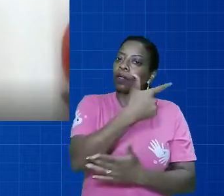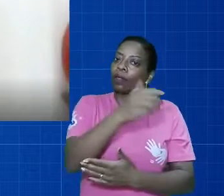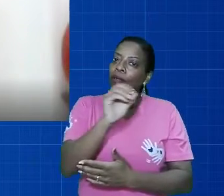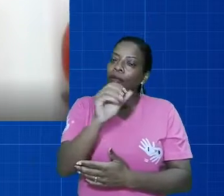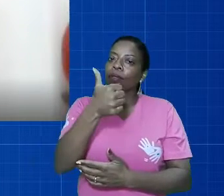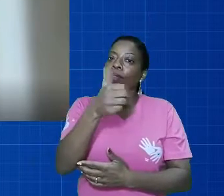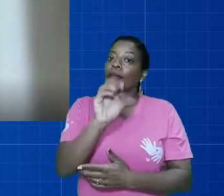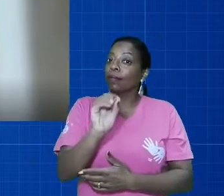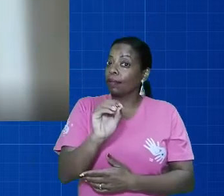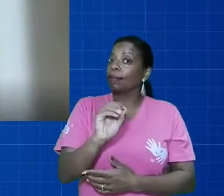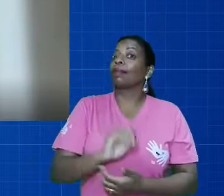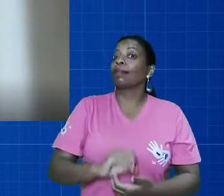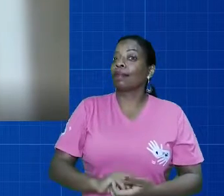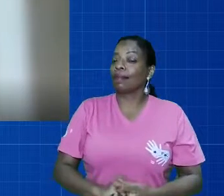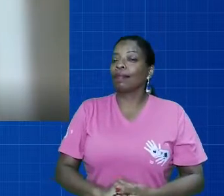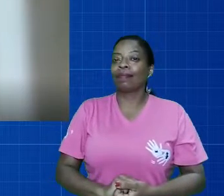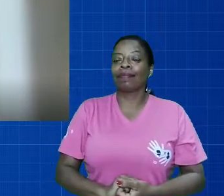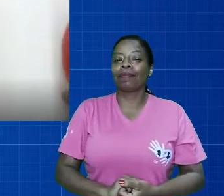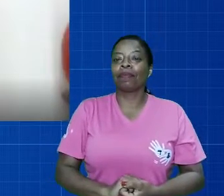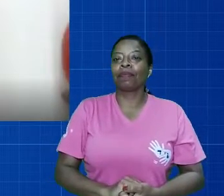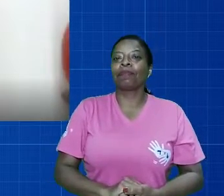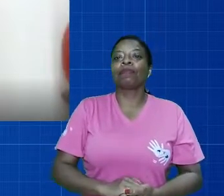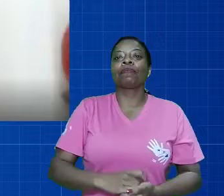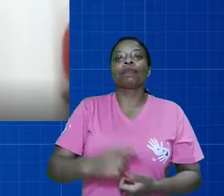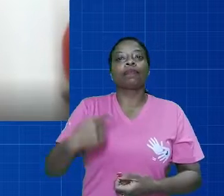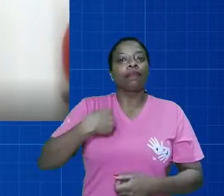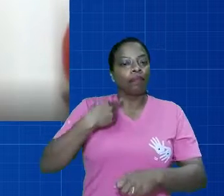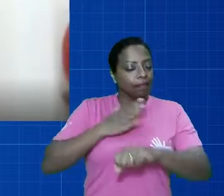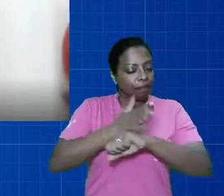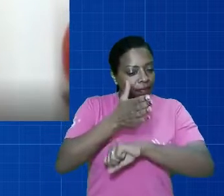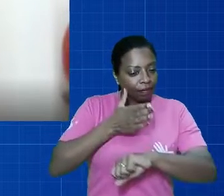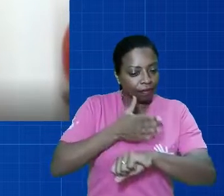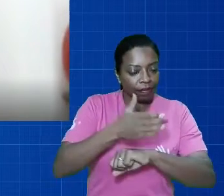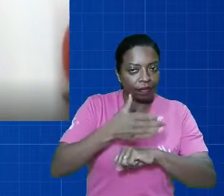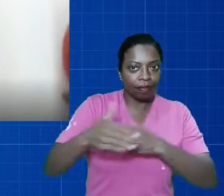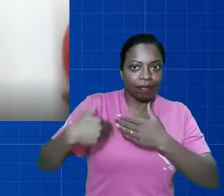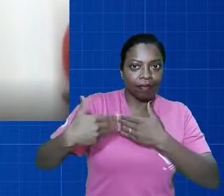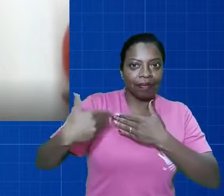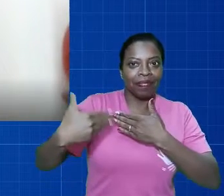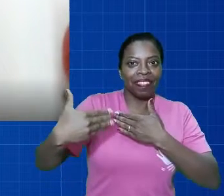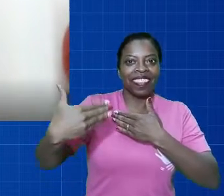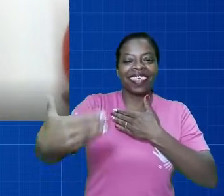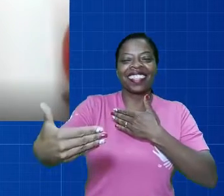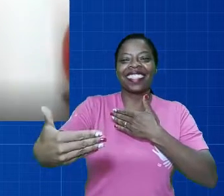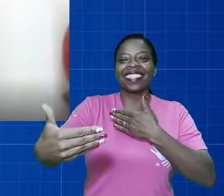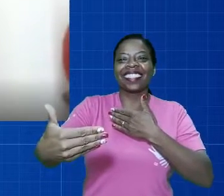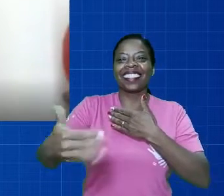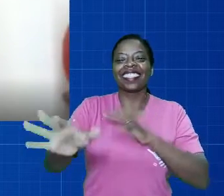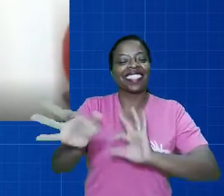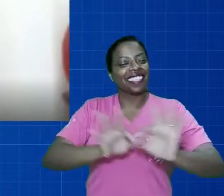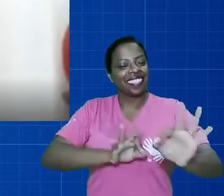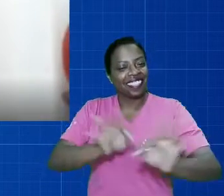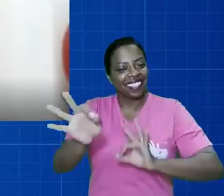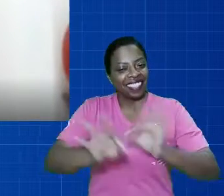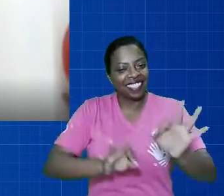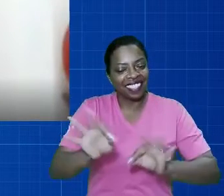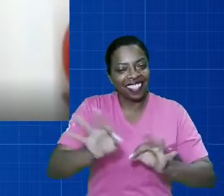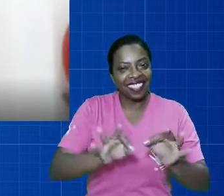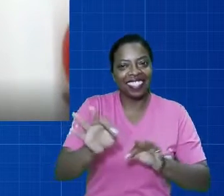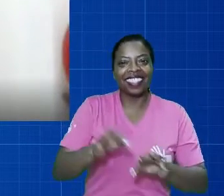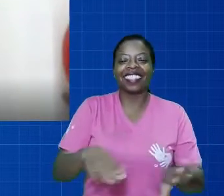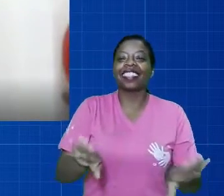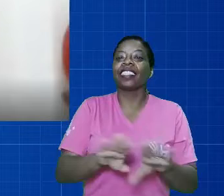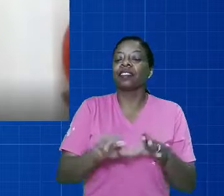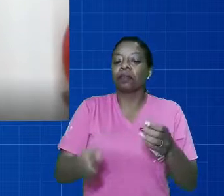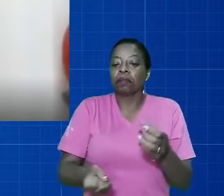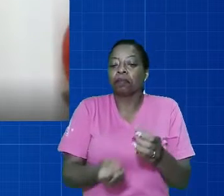2010. Exato. Então, eu participei ali desse processo da organização